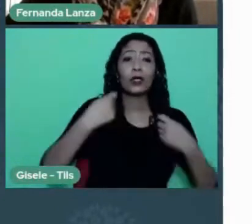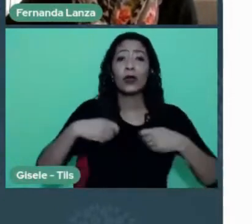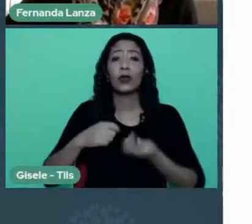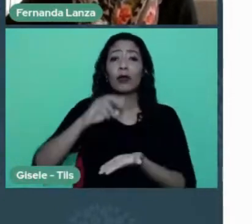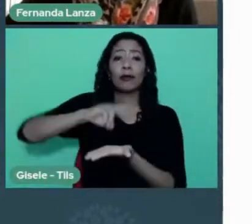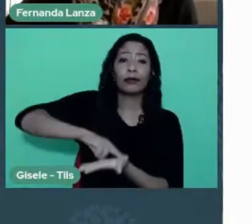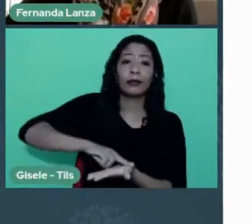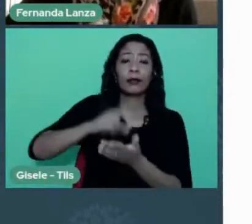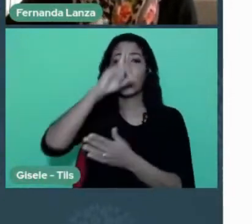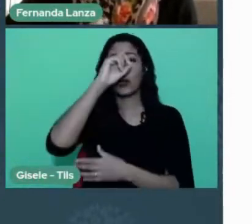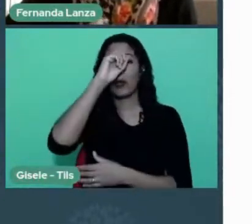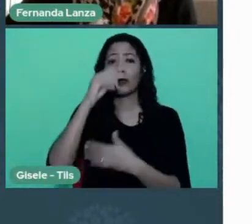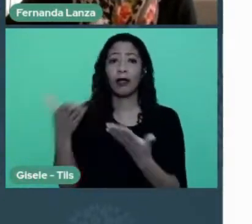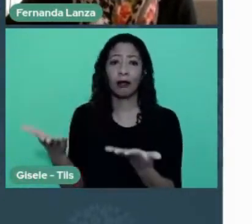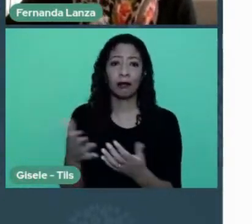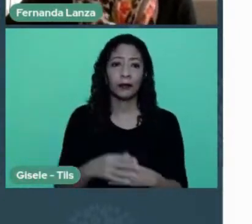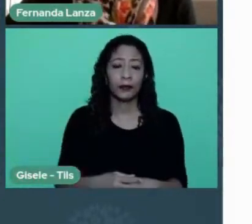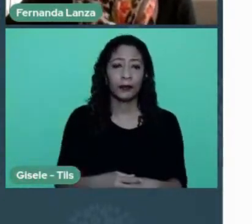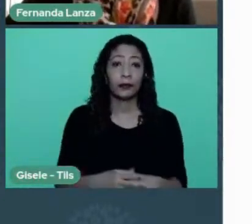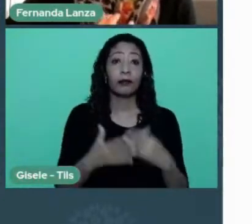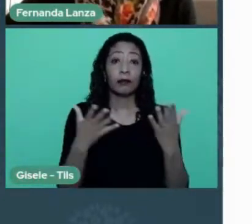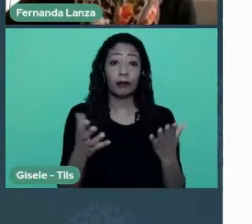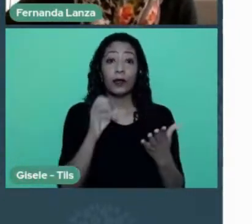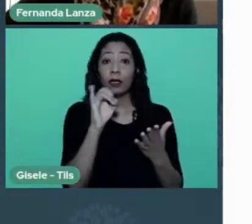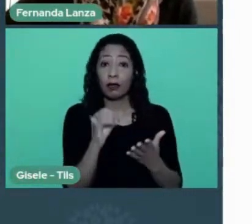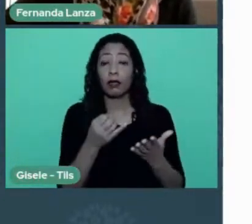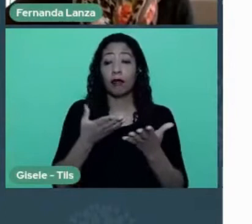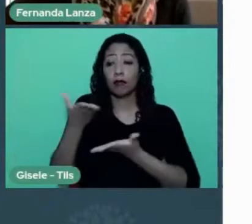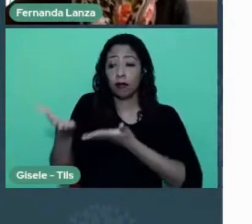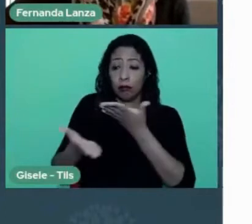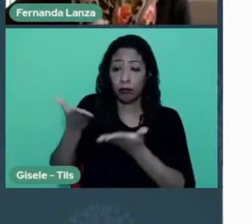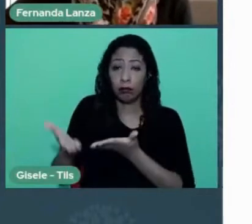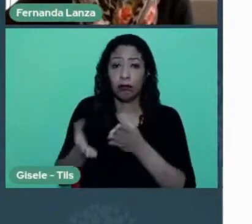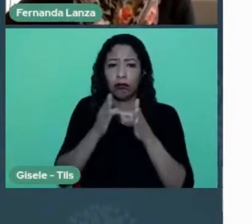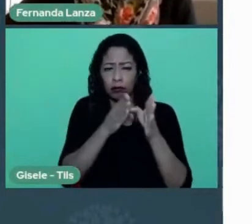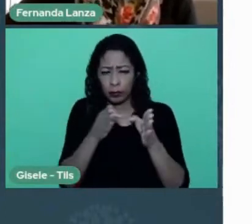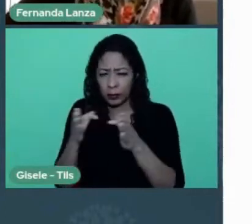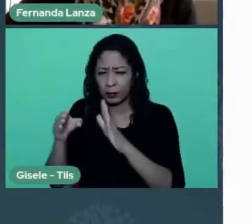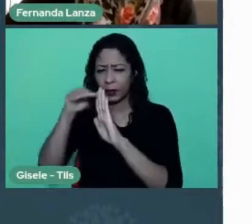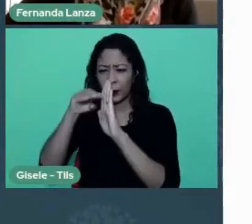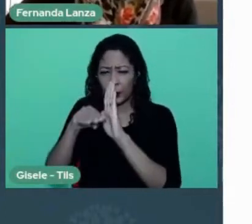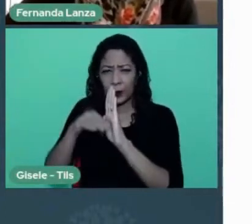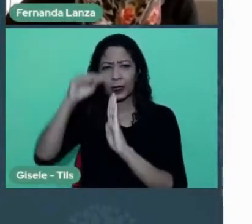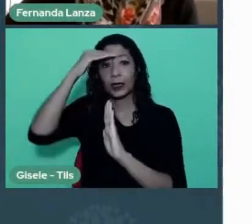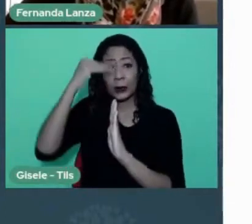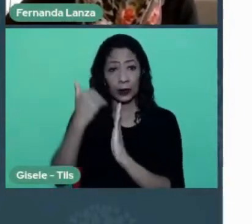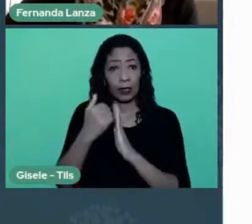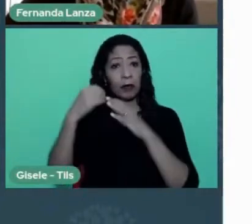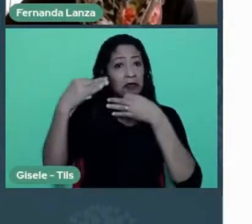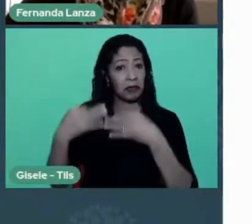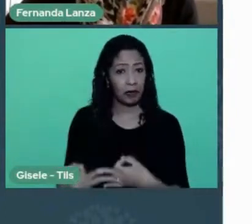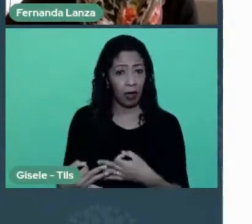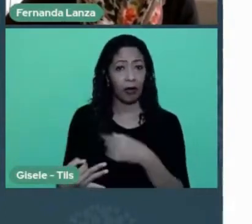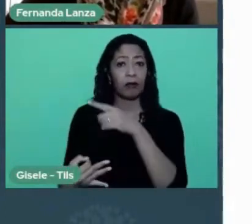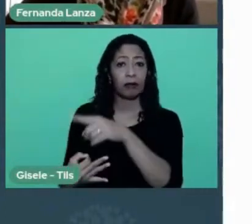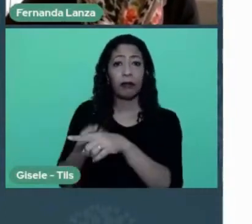se esse atendimento for realizado de maneira regrada, de maneira bem prescrita, sem dúvida alguma os